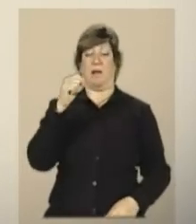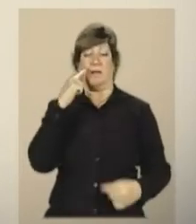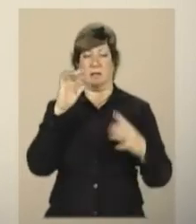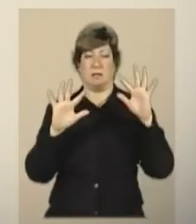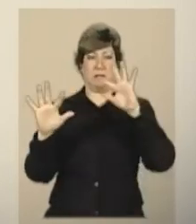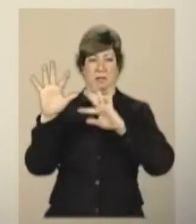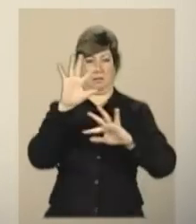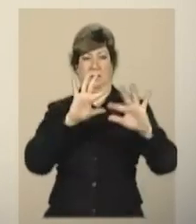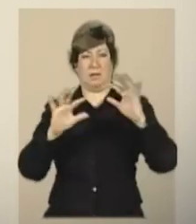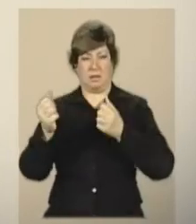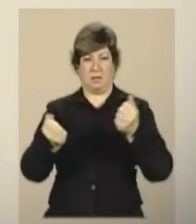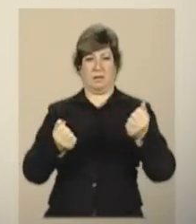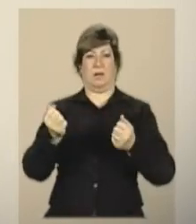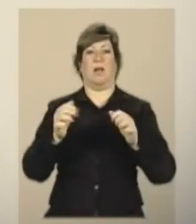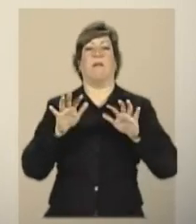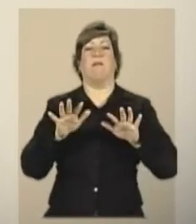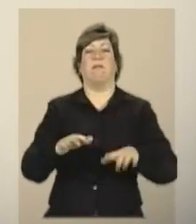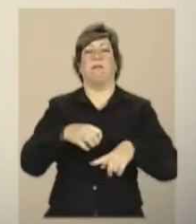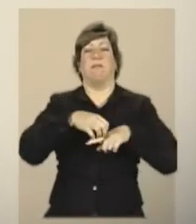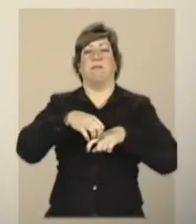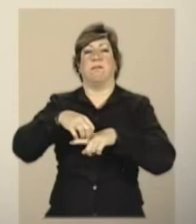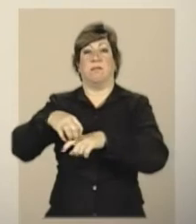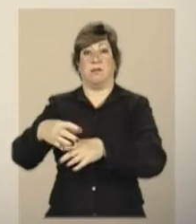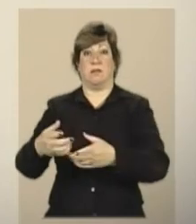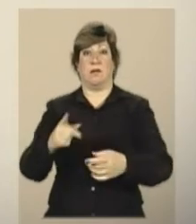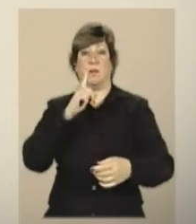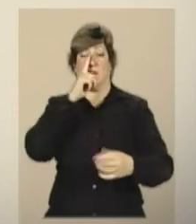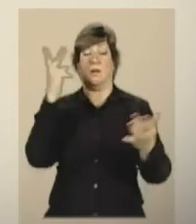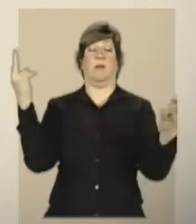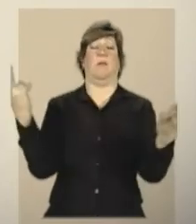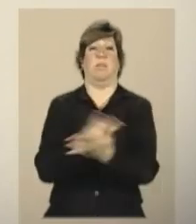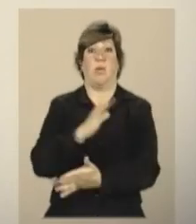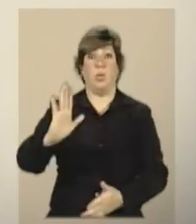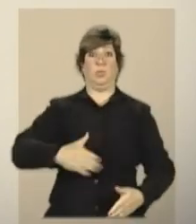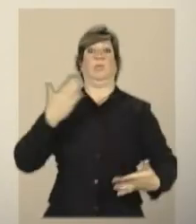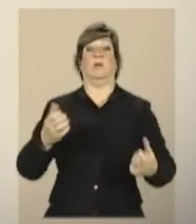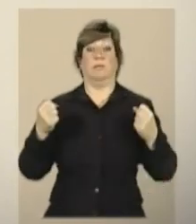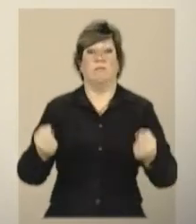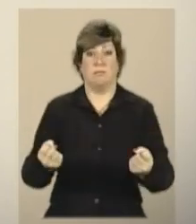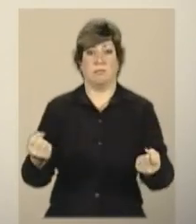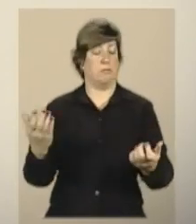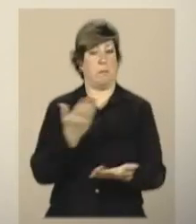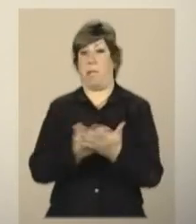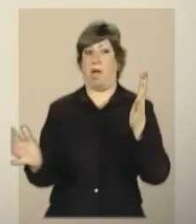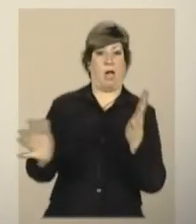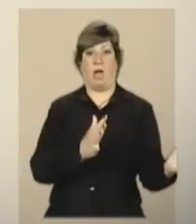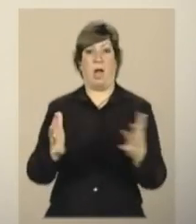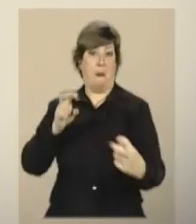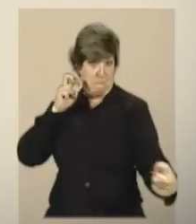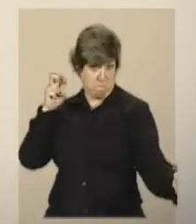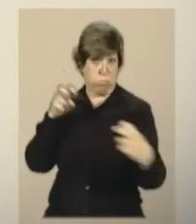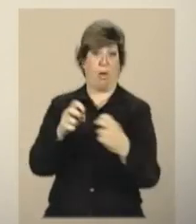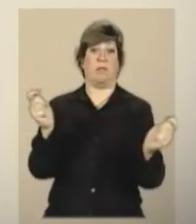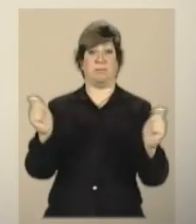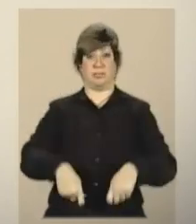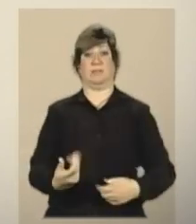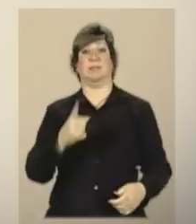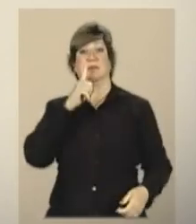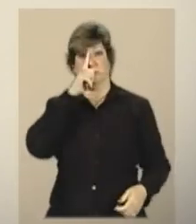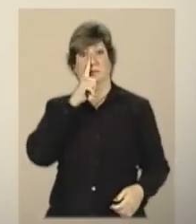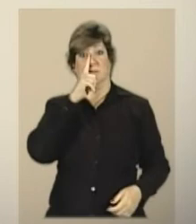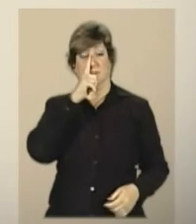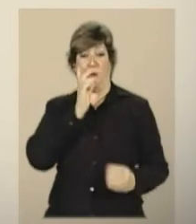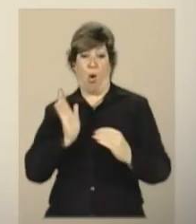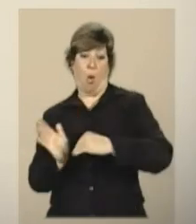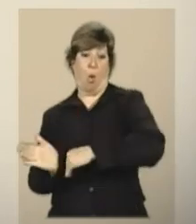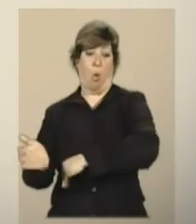com os reflexos muito mais lentos para reagir a uma situação de perigo perde a noção da distância Max e